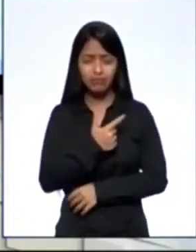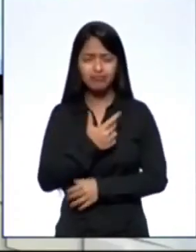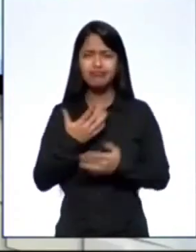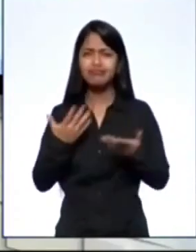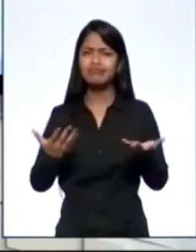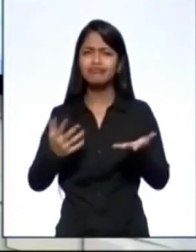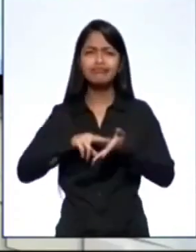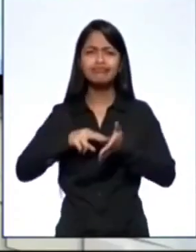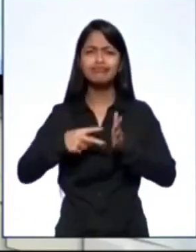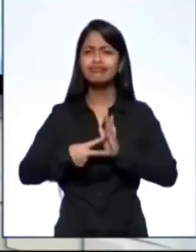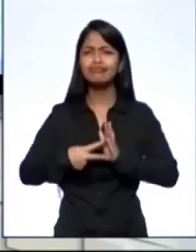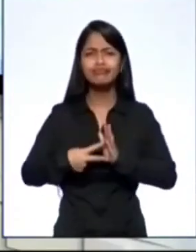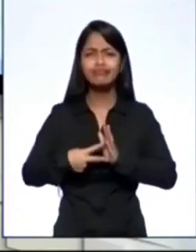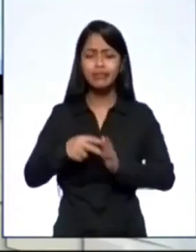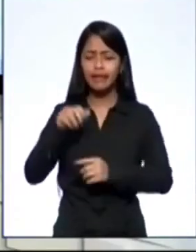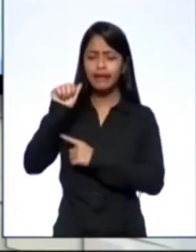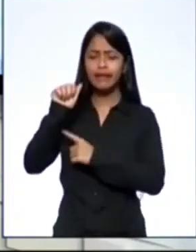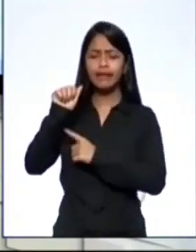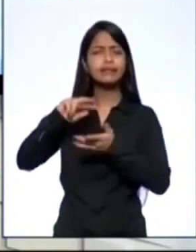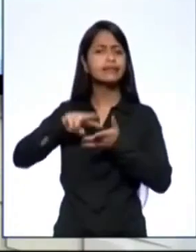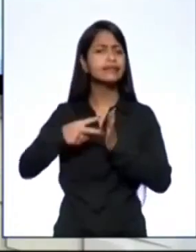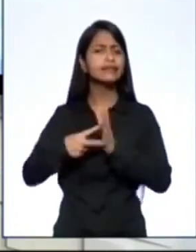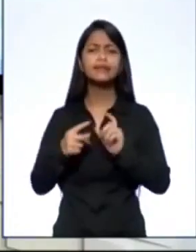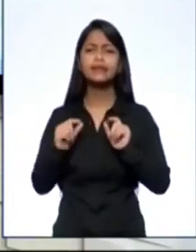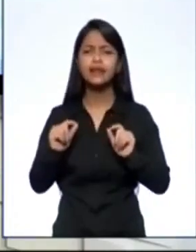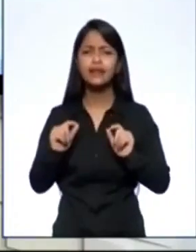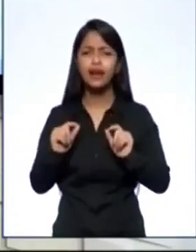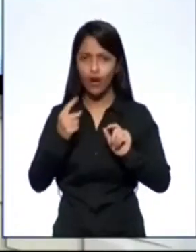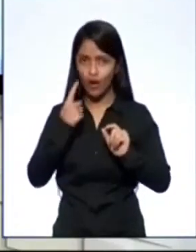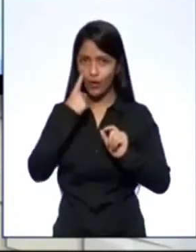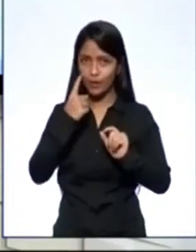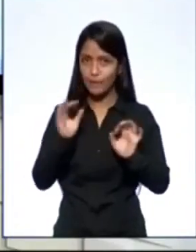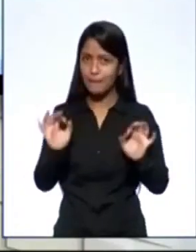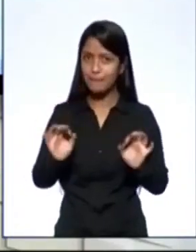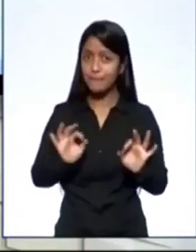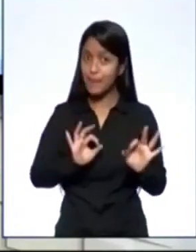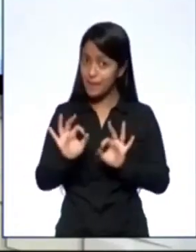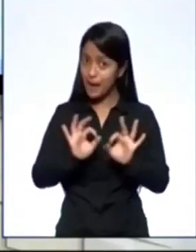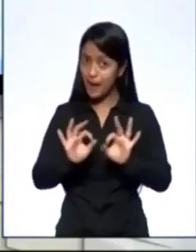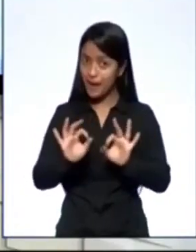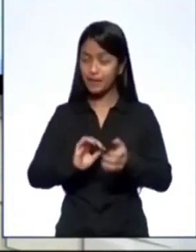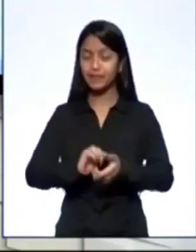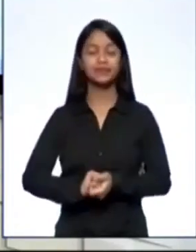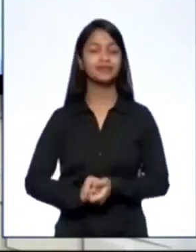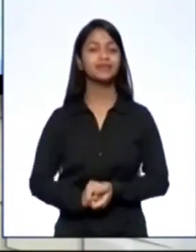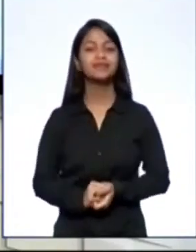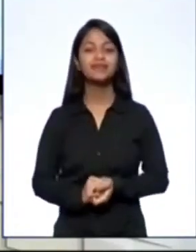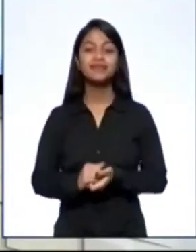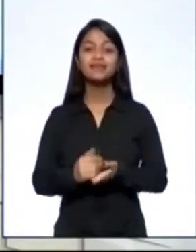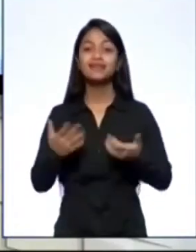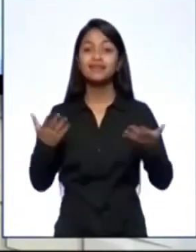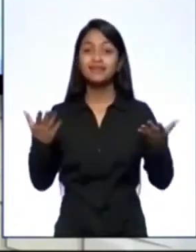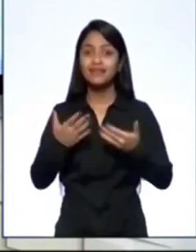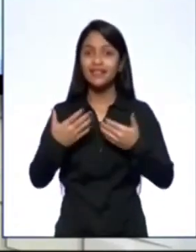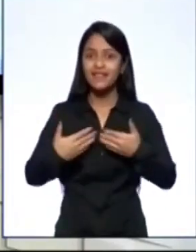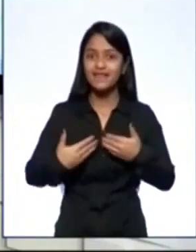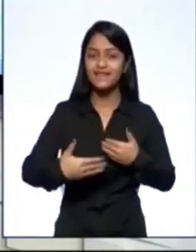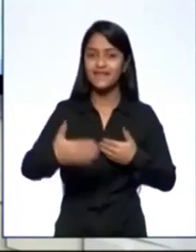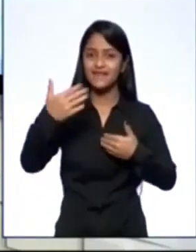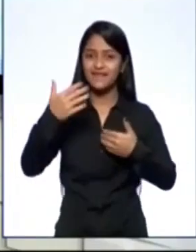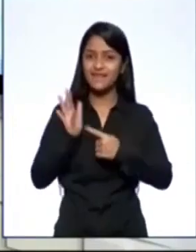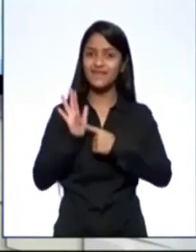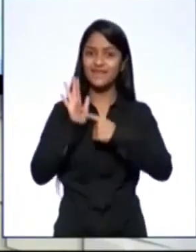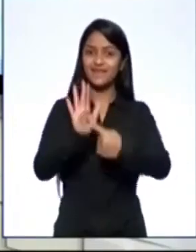significa a letra a prepare-se o preparo É agora É agora é o clima